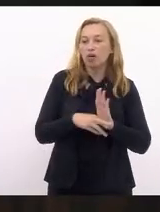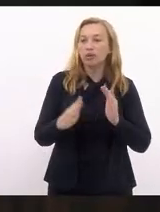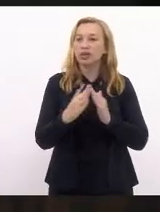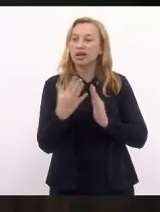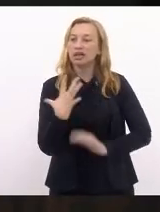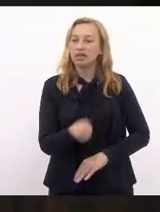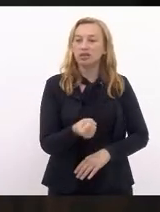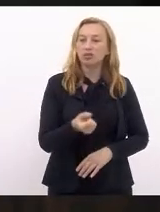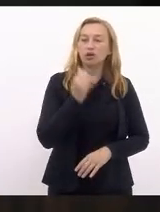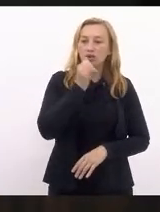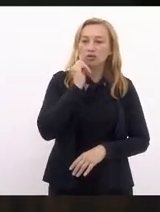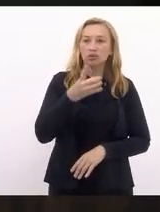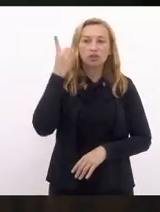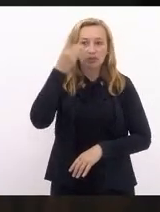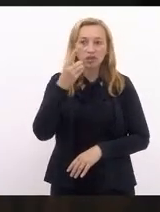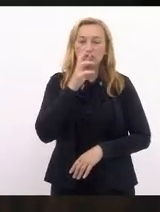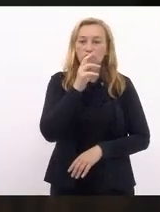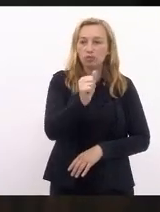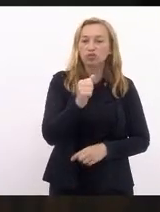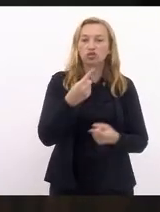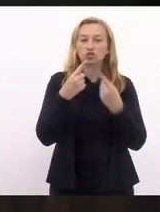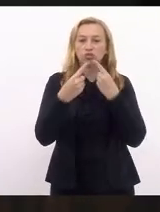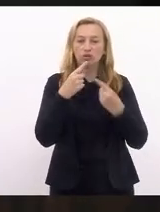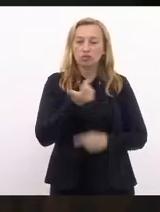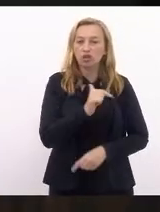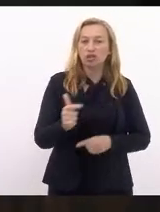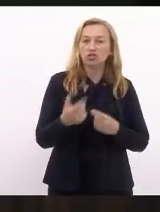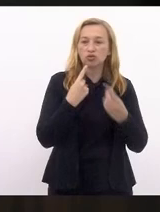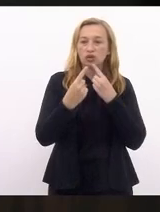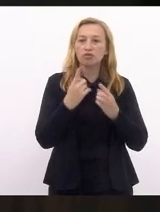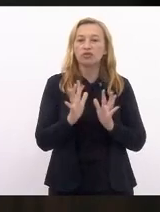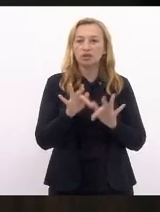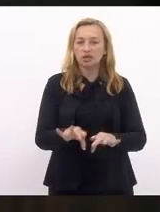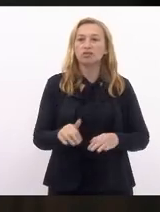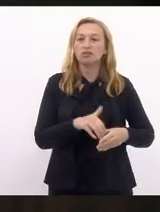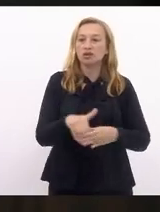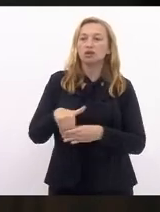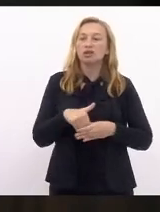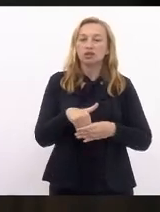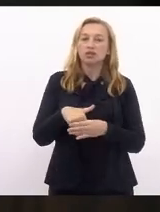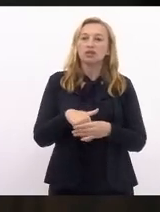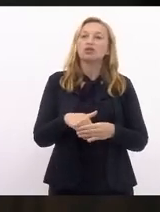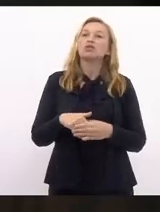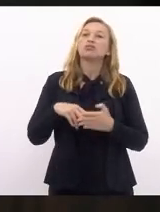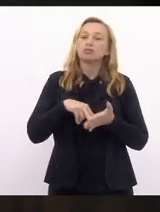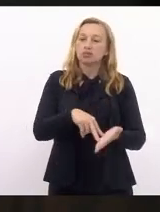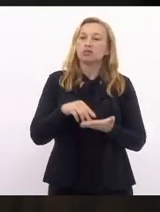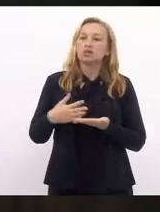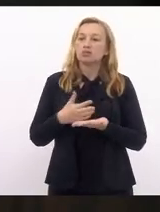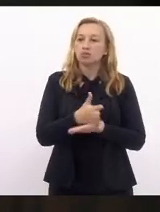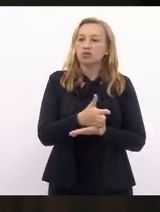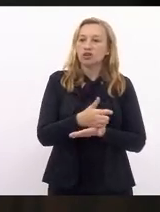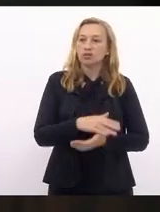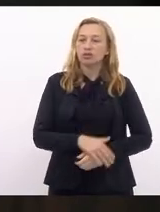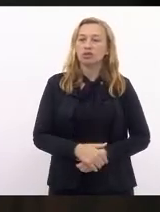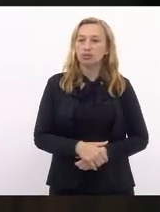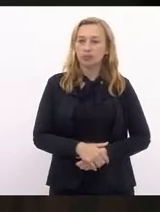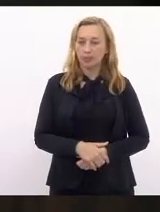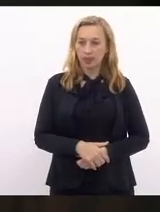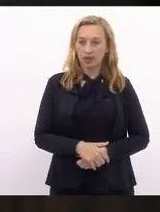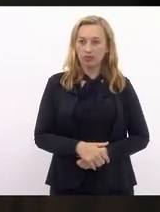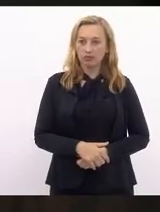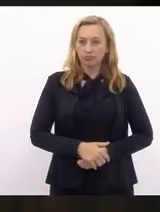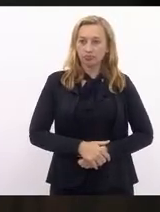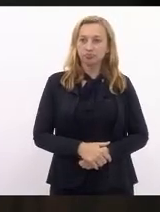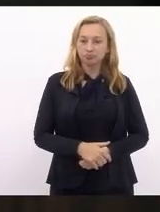favorável ela tô Deputado Rodrigo Amorim e discussão na Avenida que ele discutir-se-á da discussão e votação seus que aprovam permanecendo estão aprovada